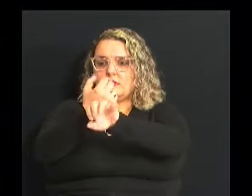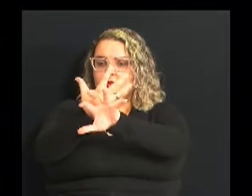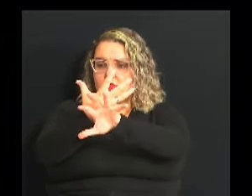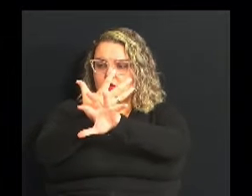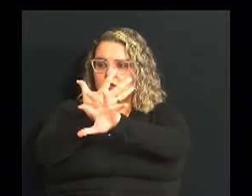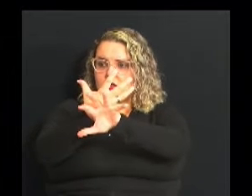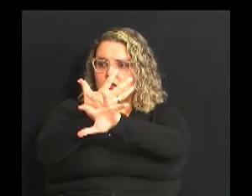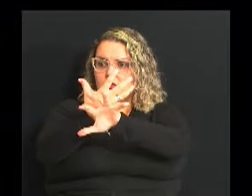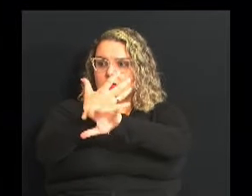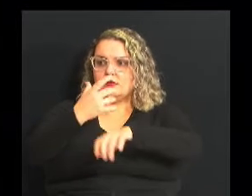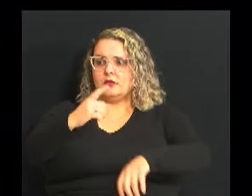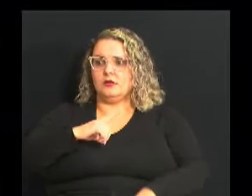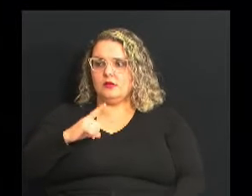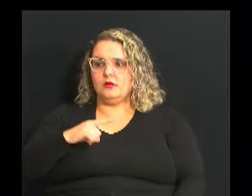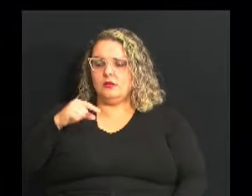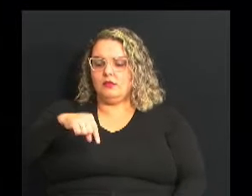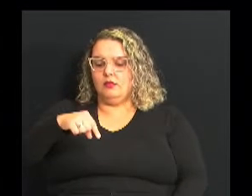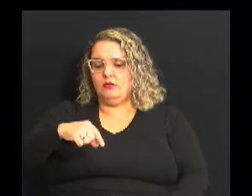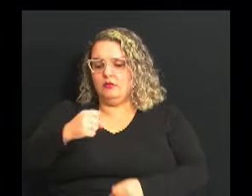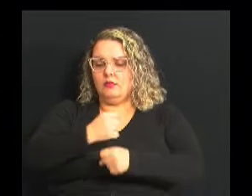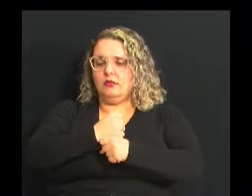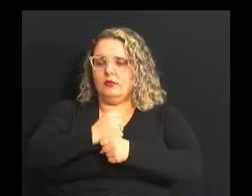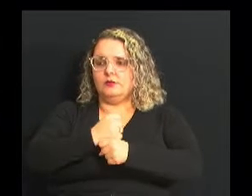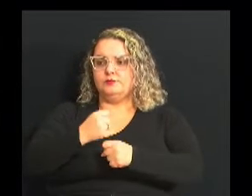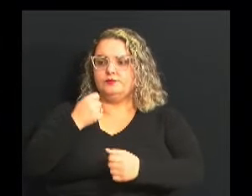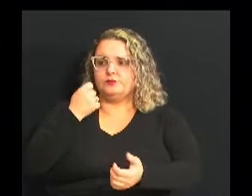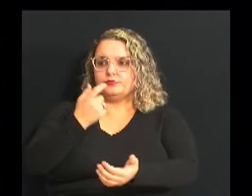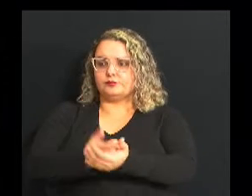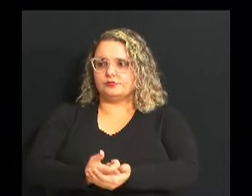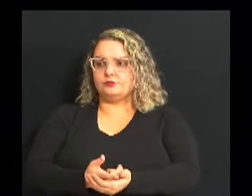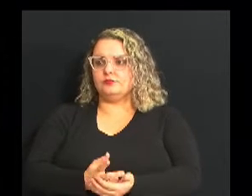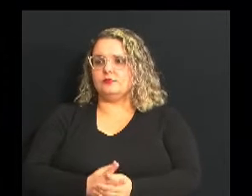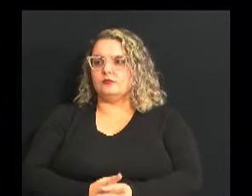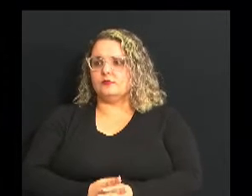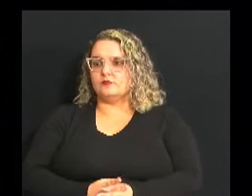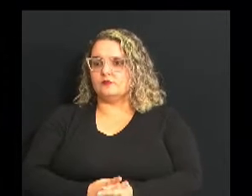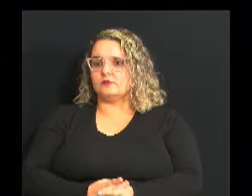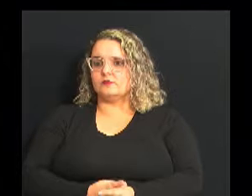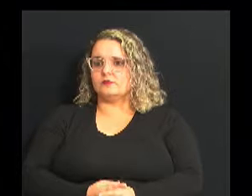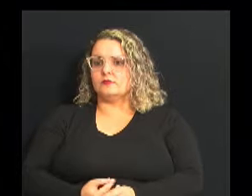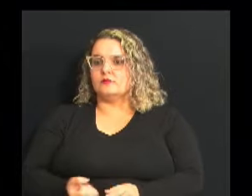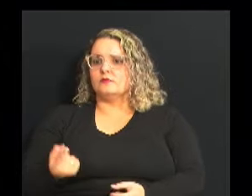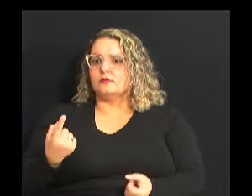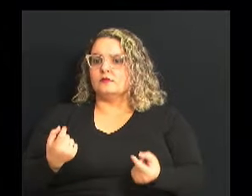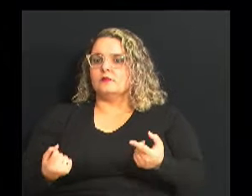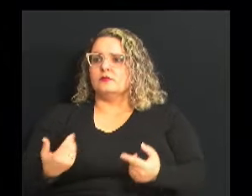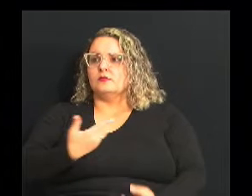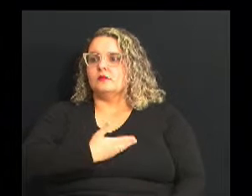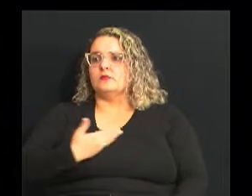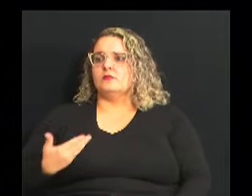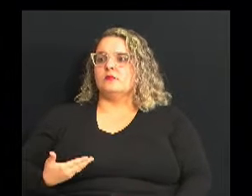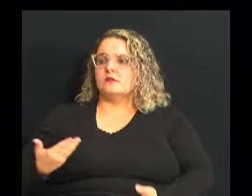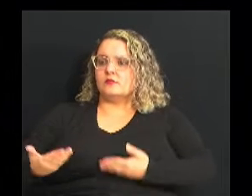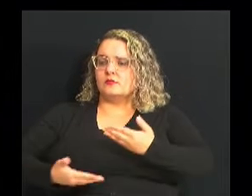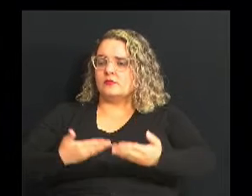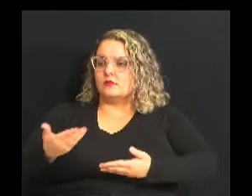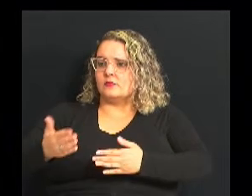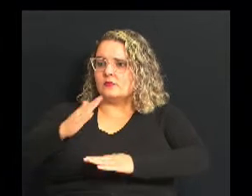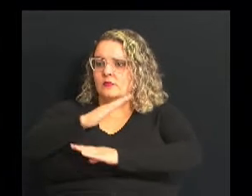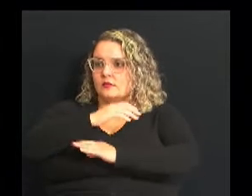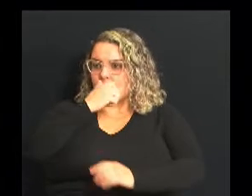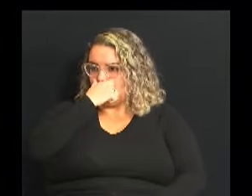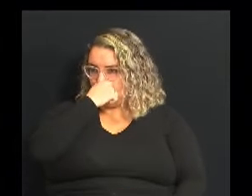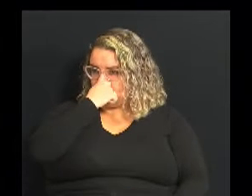Teve também esse ano que a gente está adquirindo discos, né, para alguns servidores da Câmara, né.